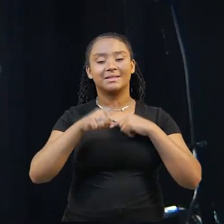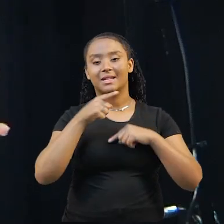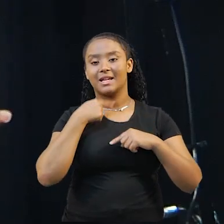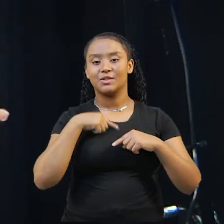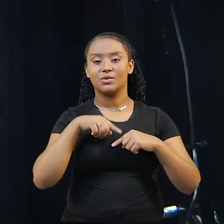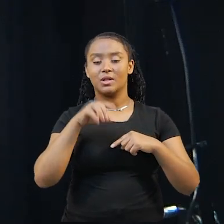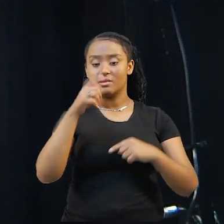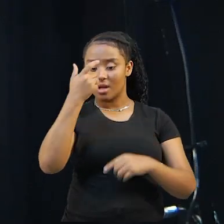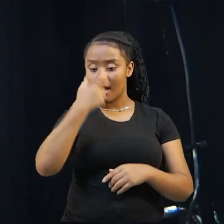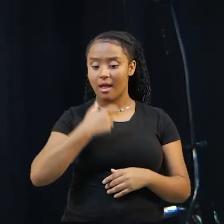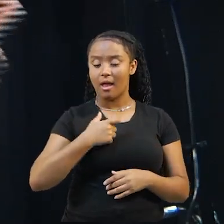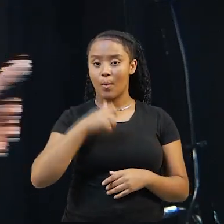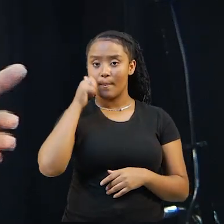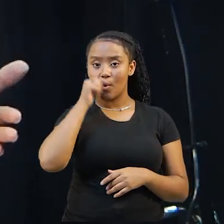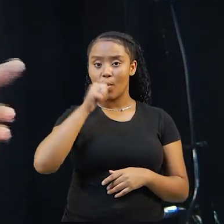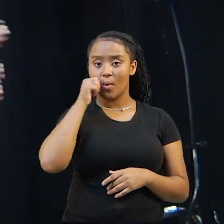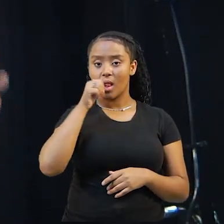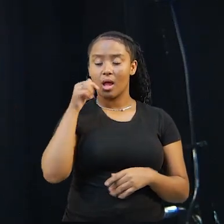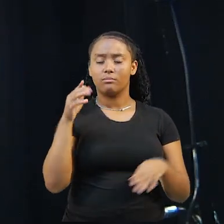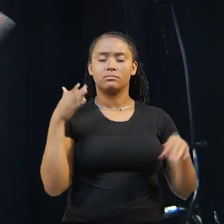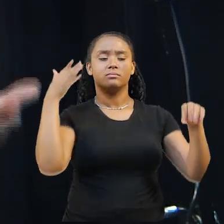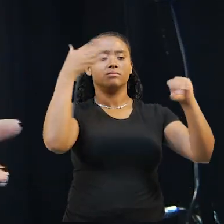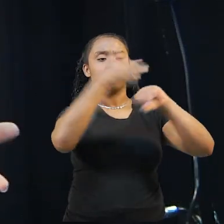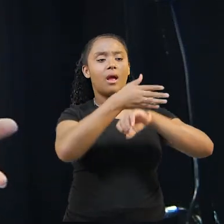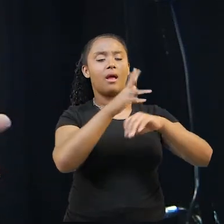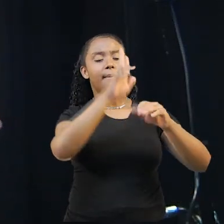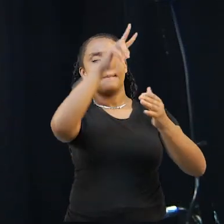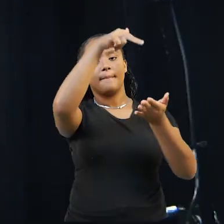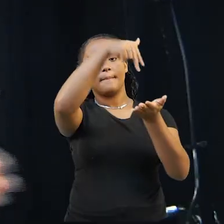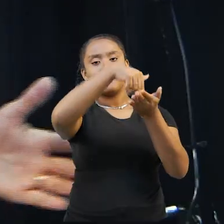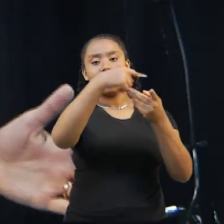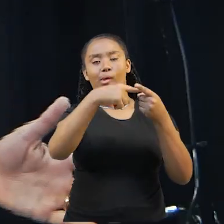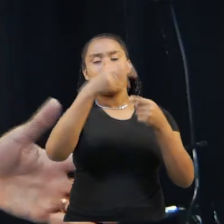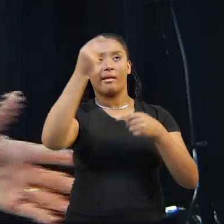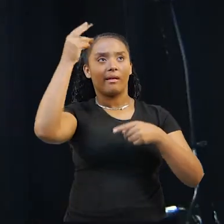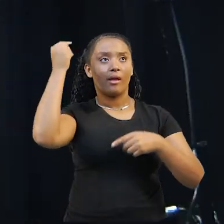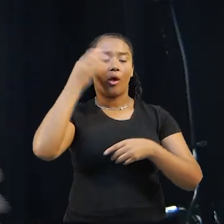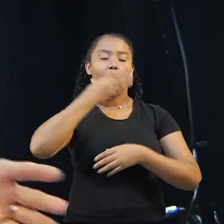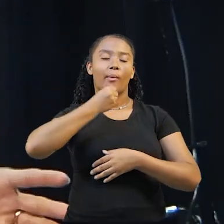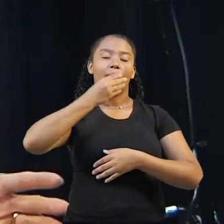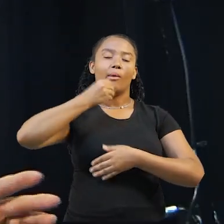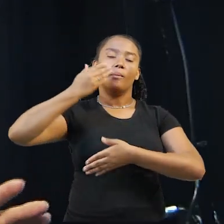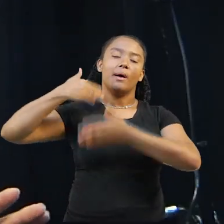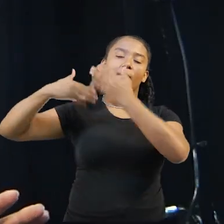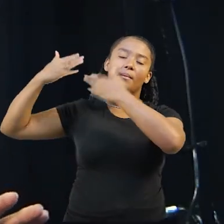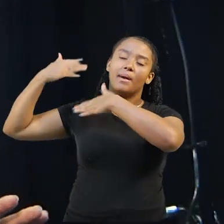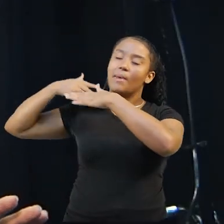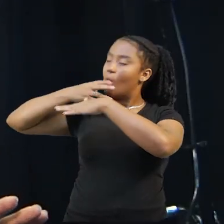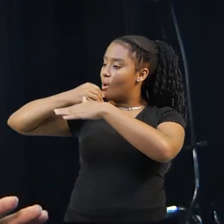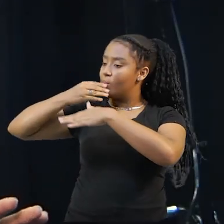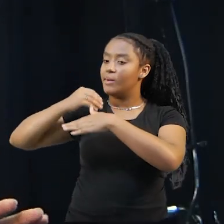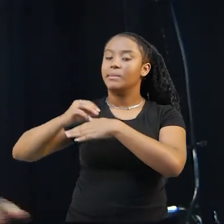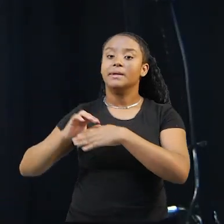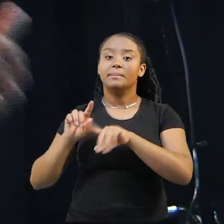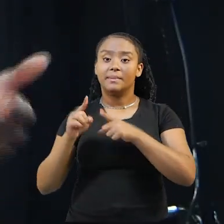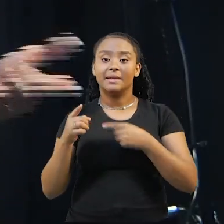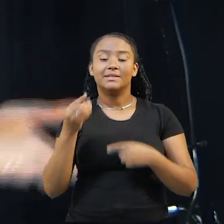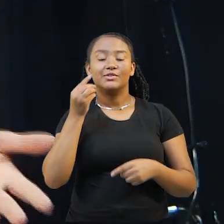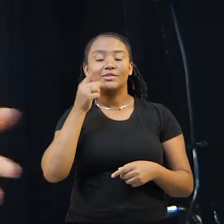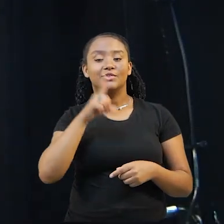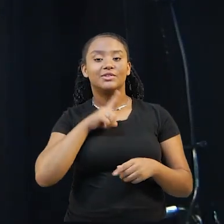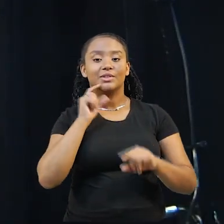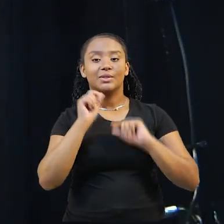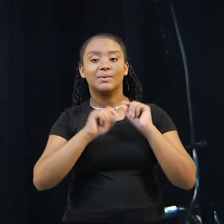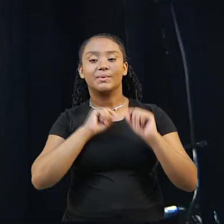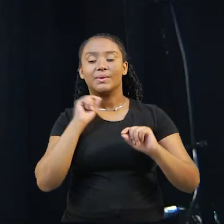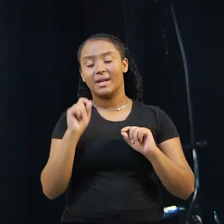um desejo de, enquanto mulher, ocupar esse espaço que vinha sendo ocupado por homens majoritariamente, e a